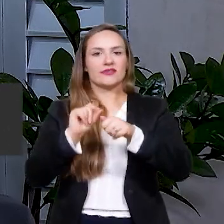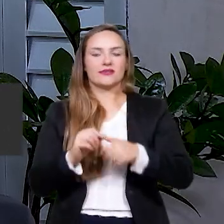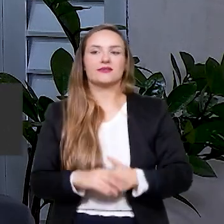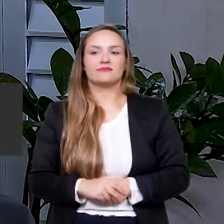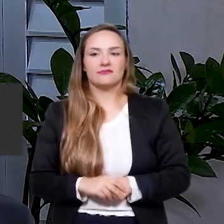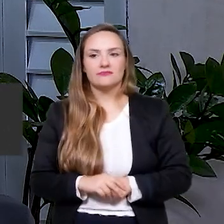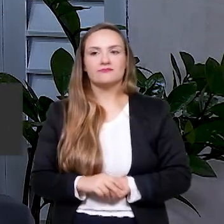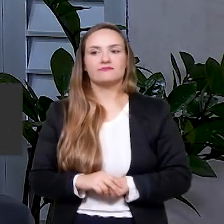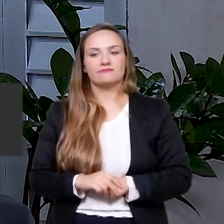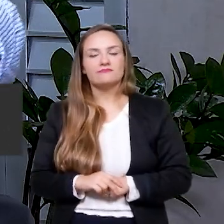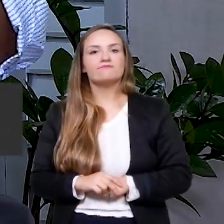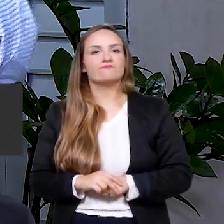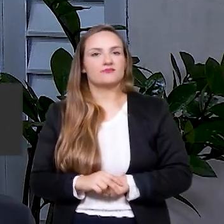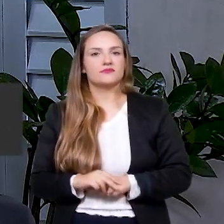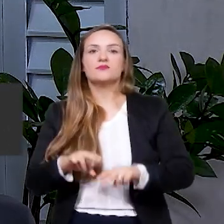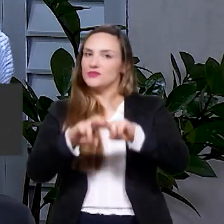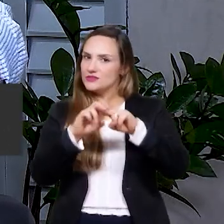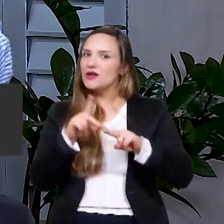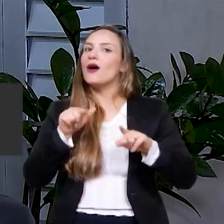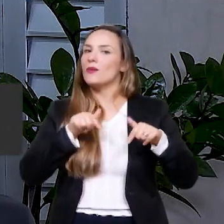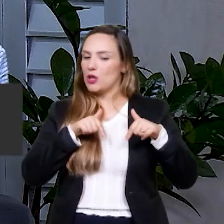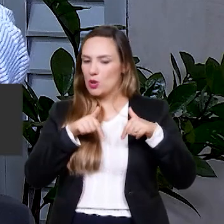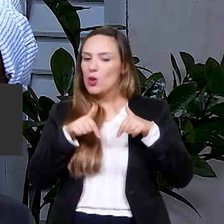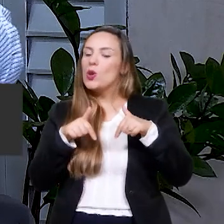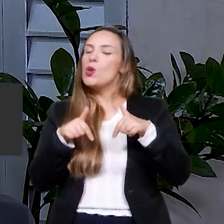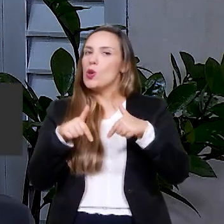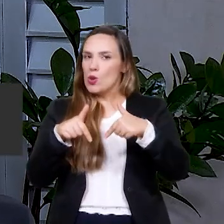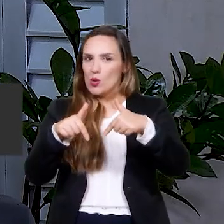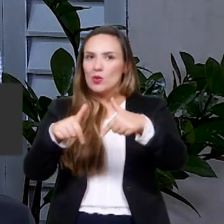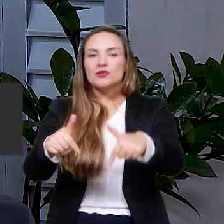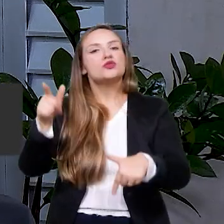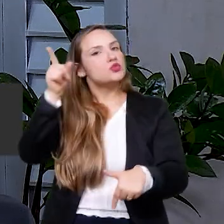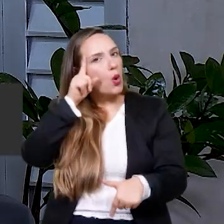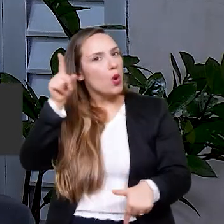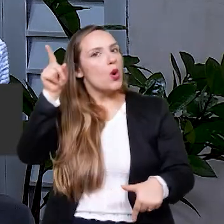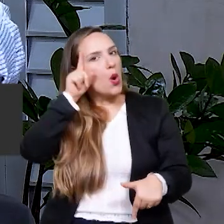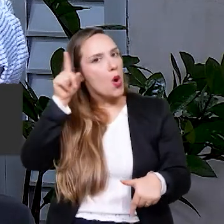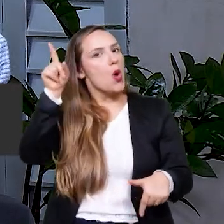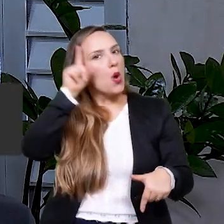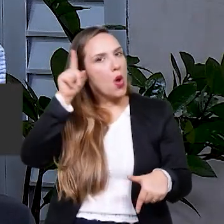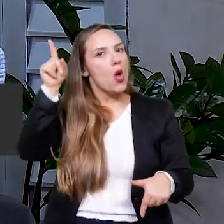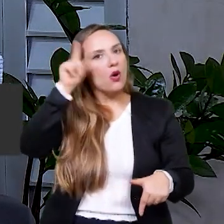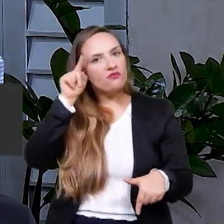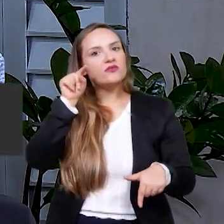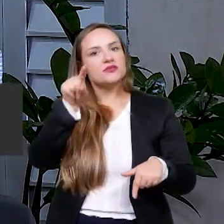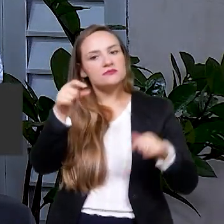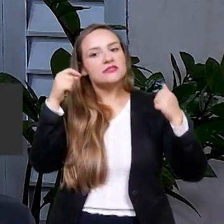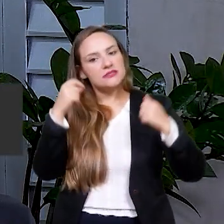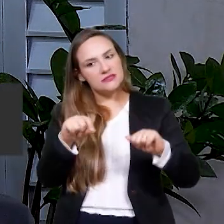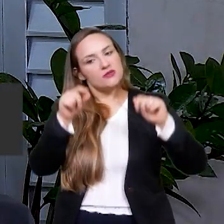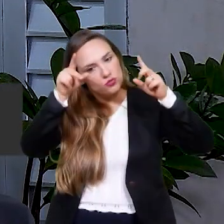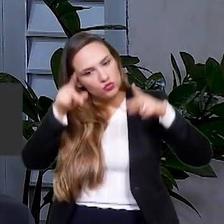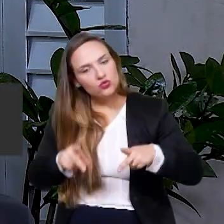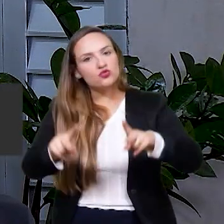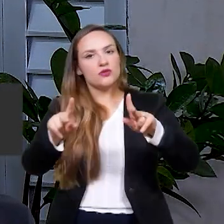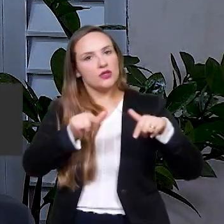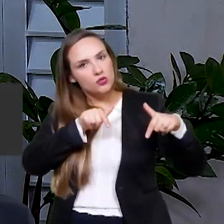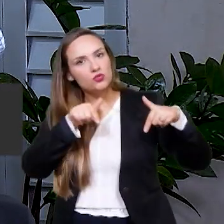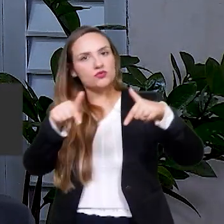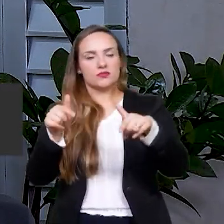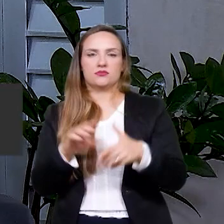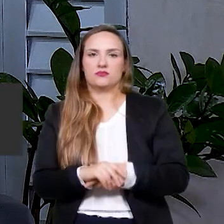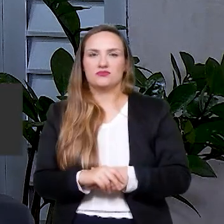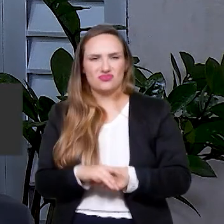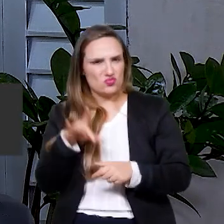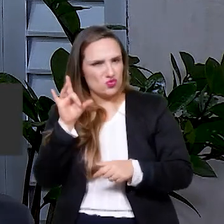uma luta é uma coisa hercúlea. Você todos os dias você tem que lutar. Não basta você criar instrumentos, mas